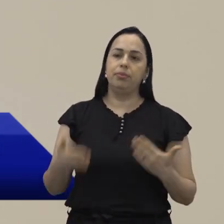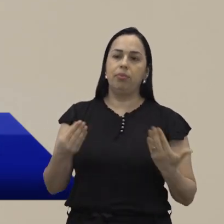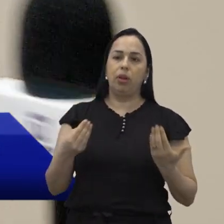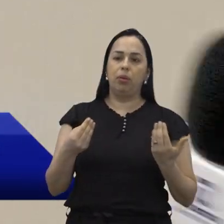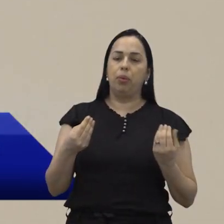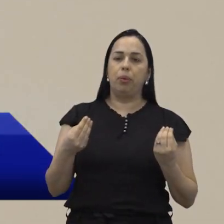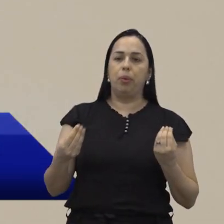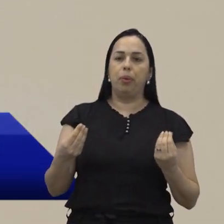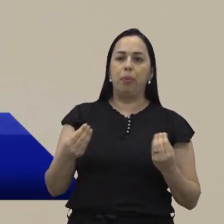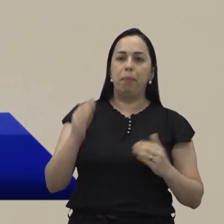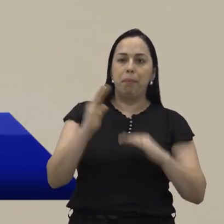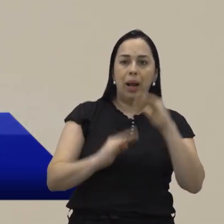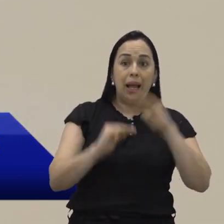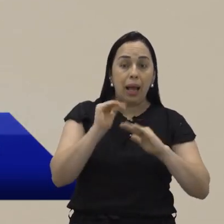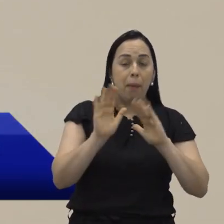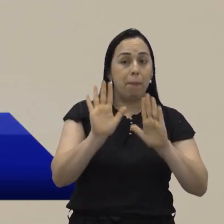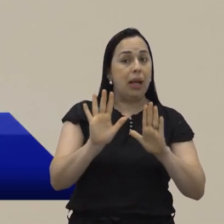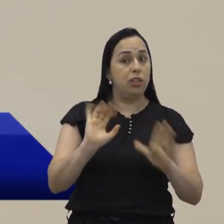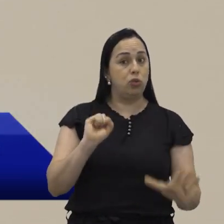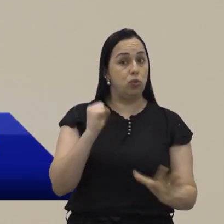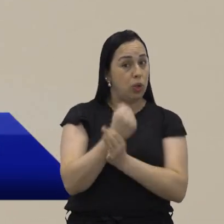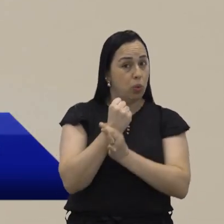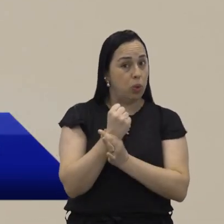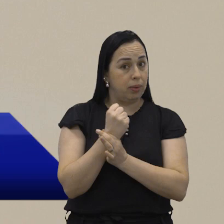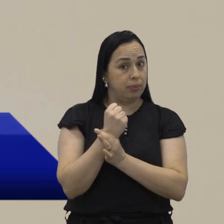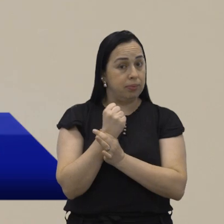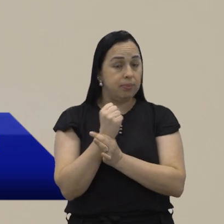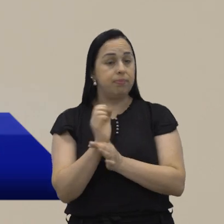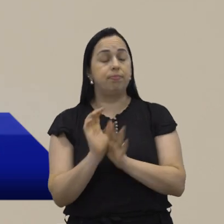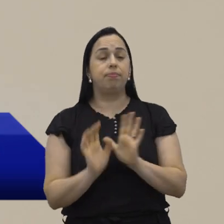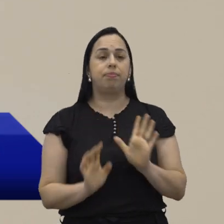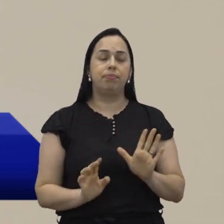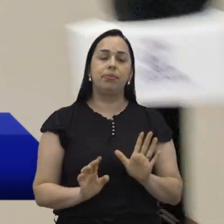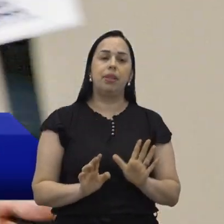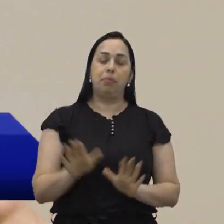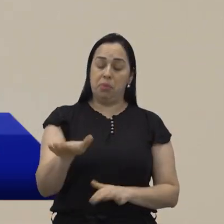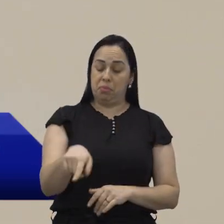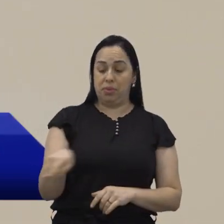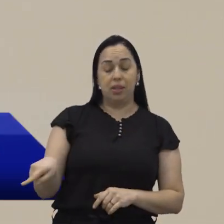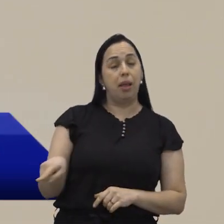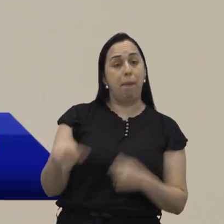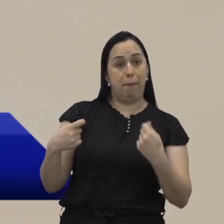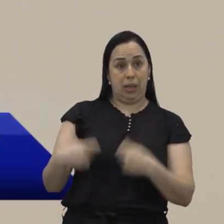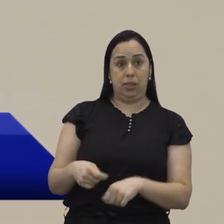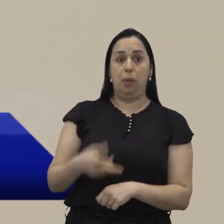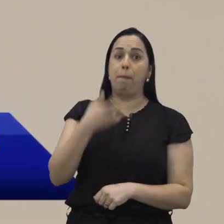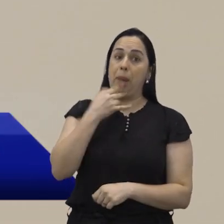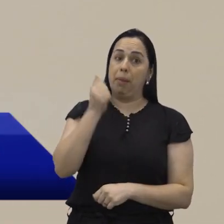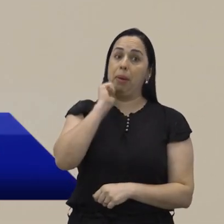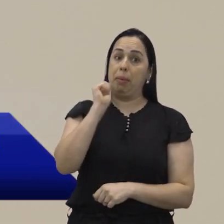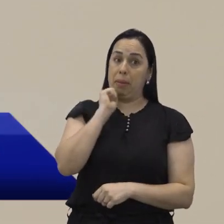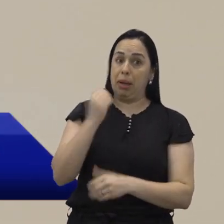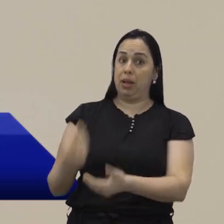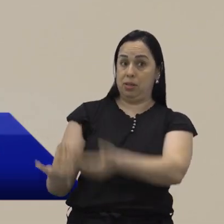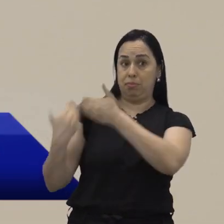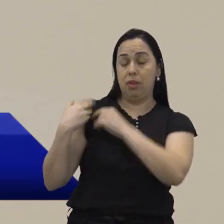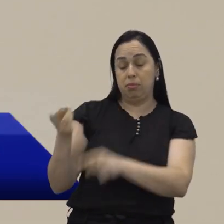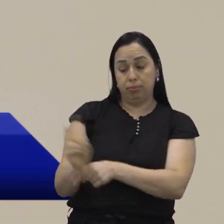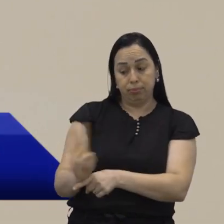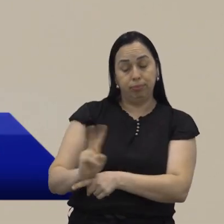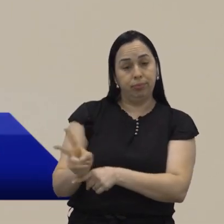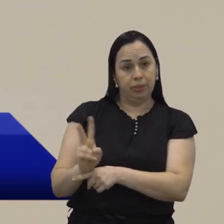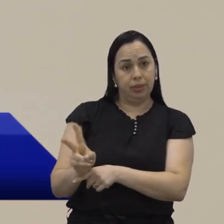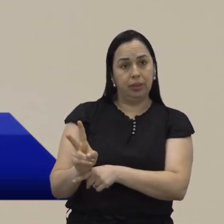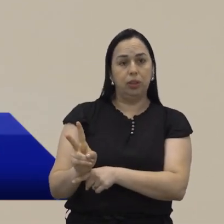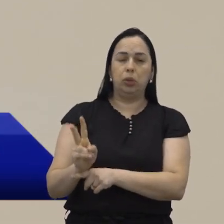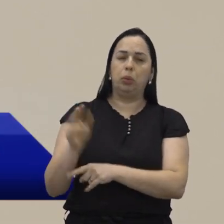tem. E como garantir que essa prática seja feita de maneira segura? Para os menores, eles precisam estar sempre